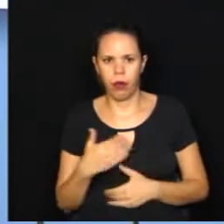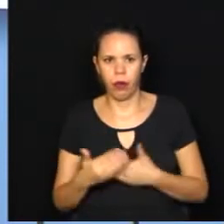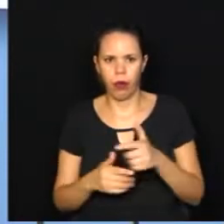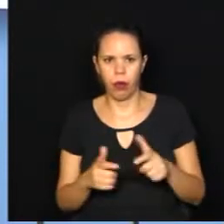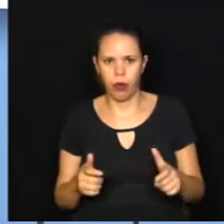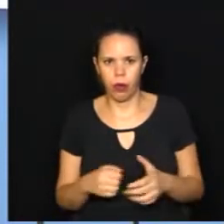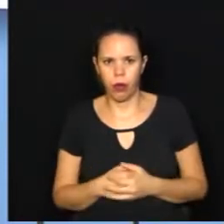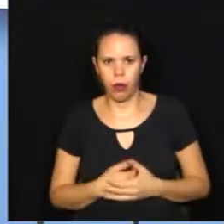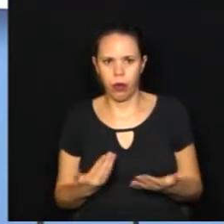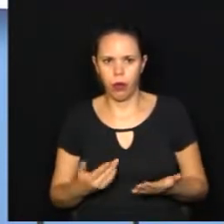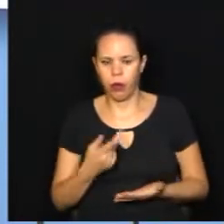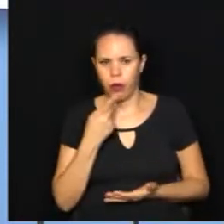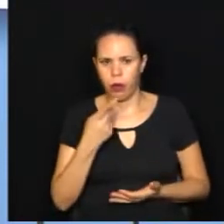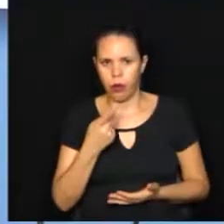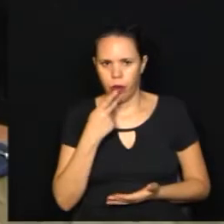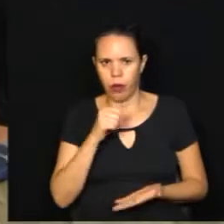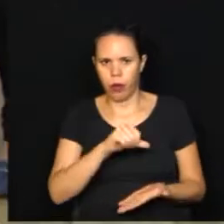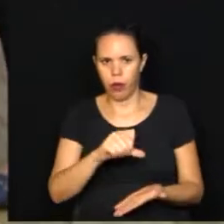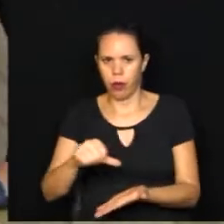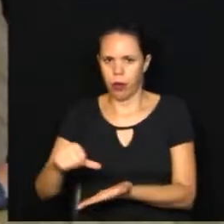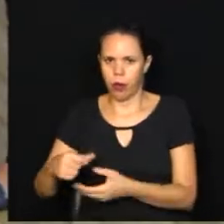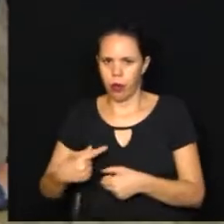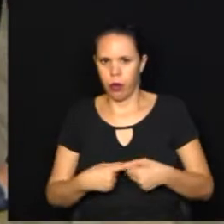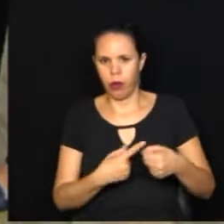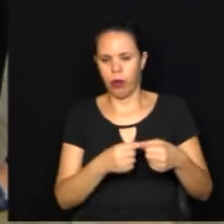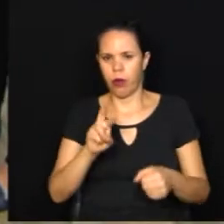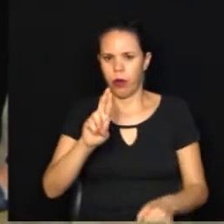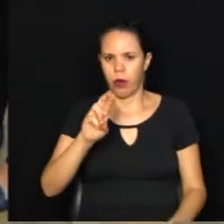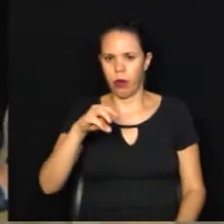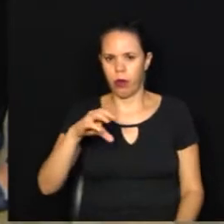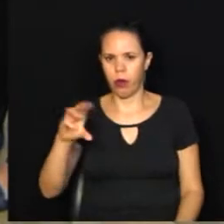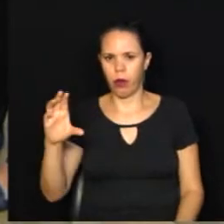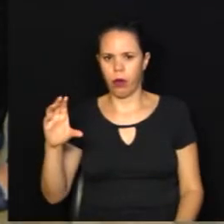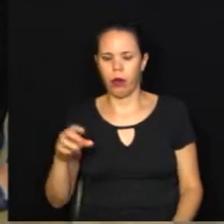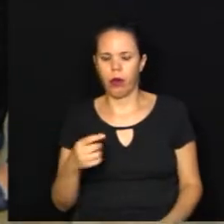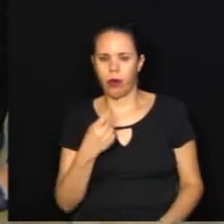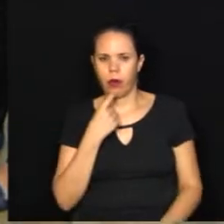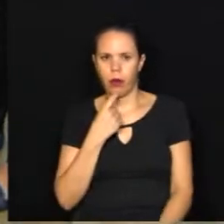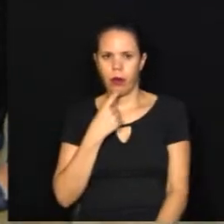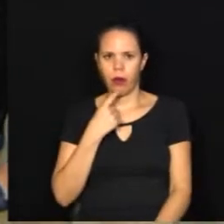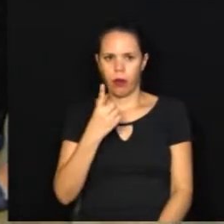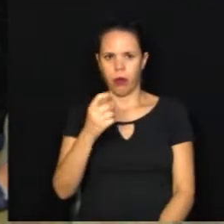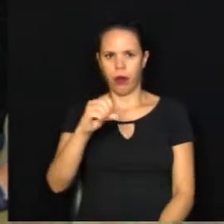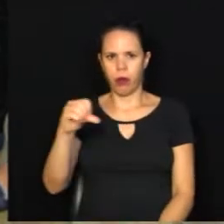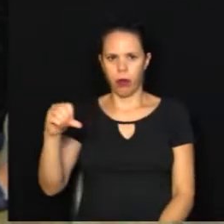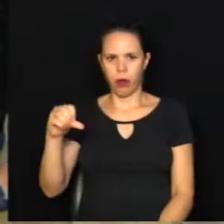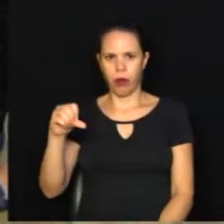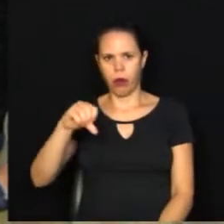diariamente. Agora nós vamos falar da região metropolitana de Campinas. Nós temos aqui, olha,